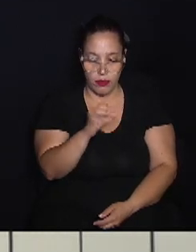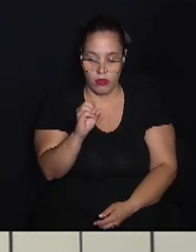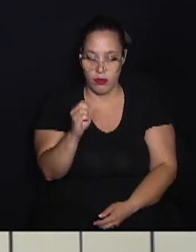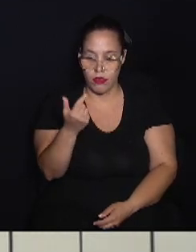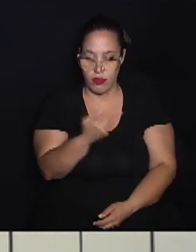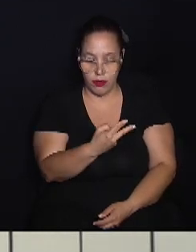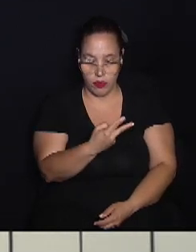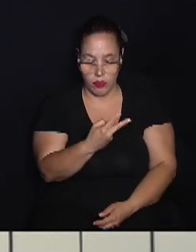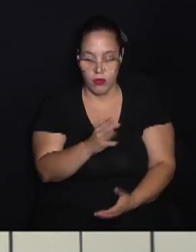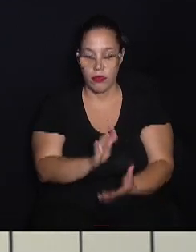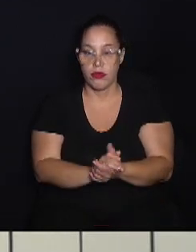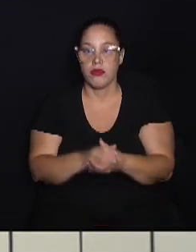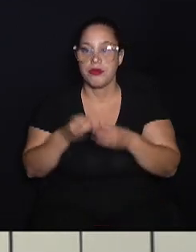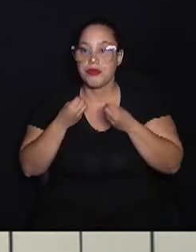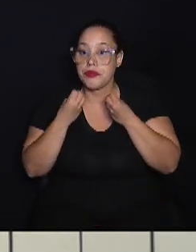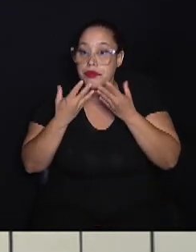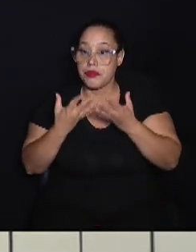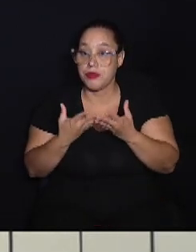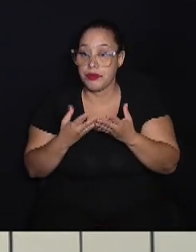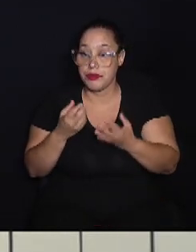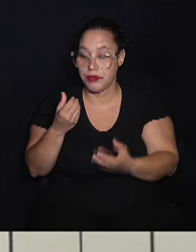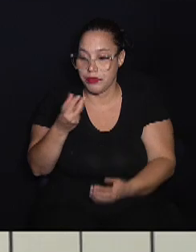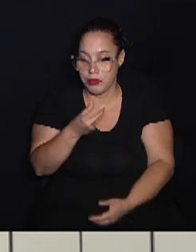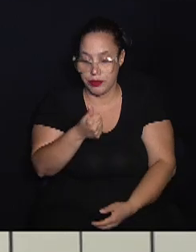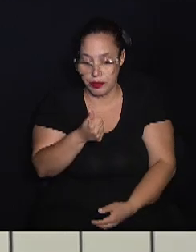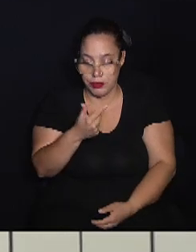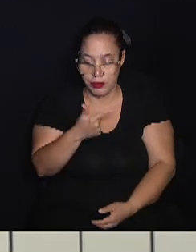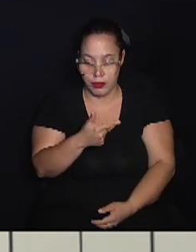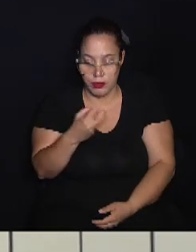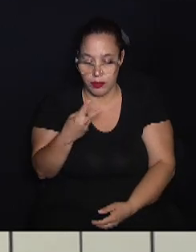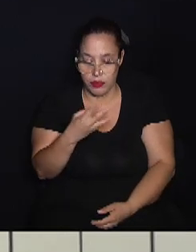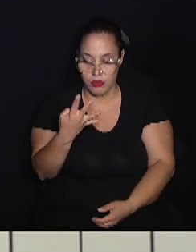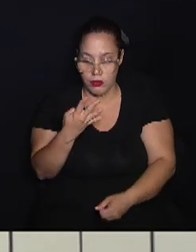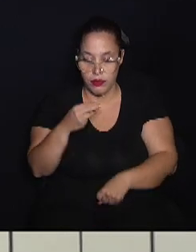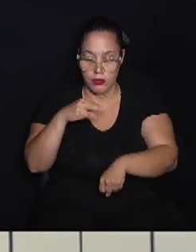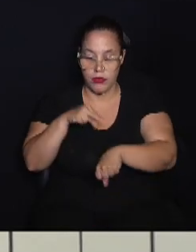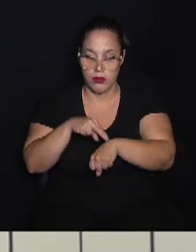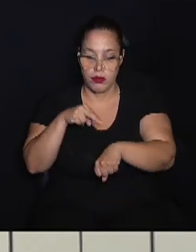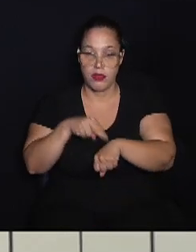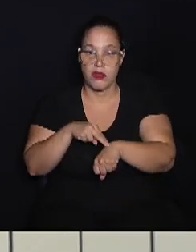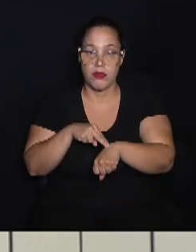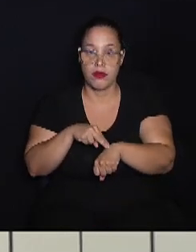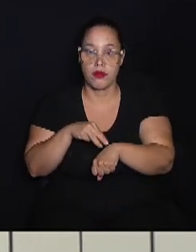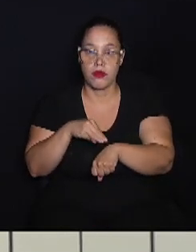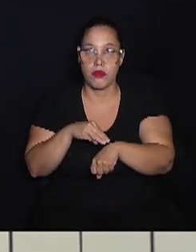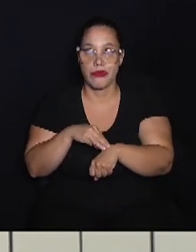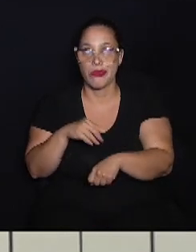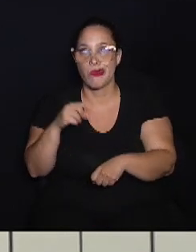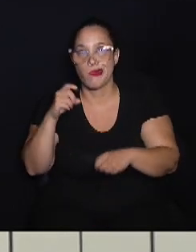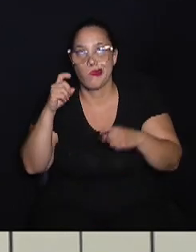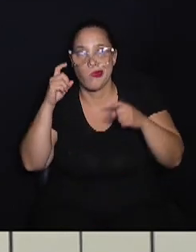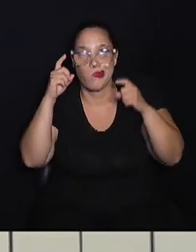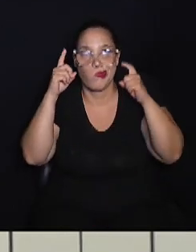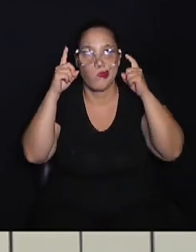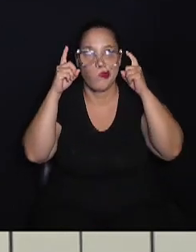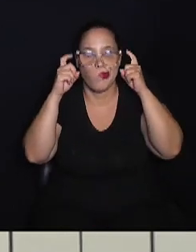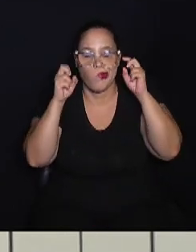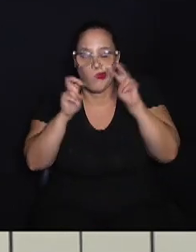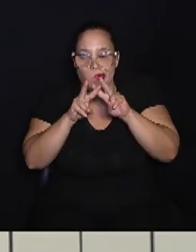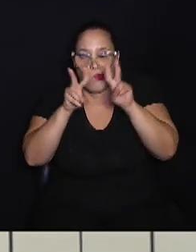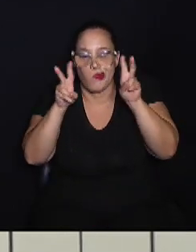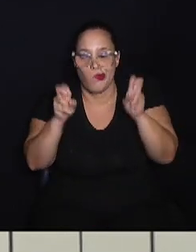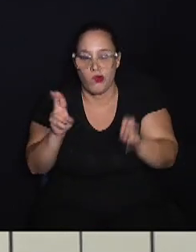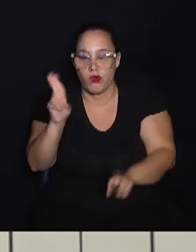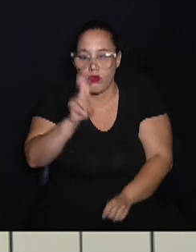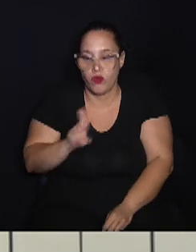14402 bom agora meio-dia mais 34 minutos um tema que deixa Muitos pais com dúvidas é o uso